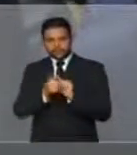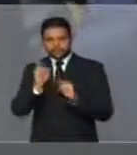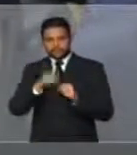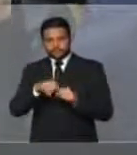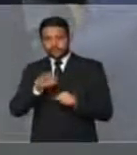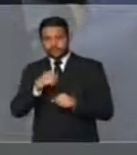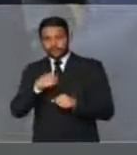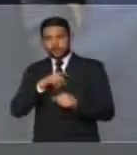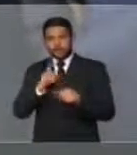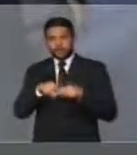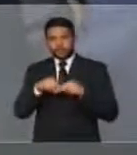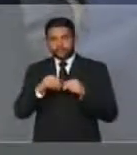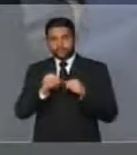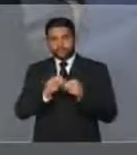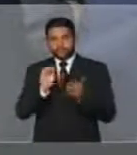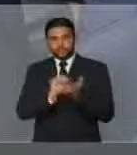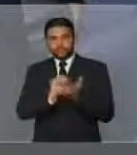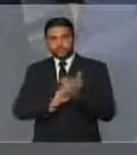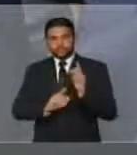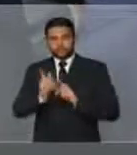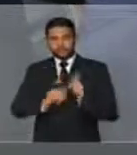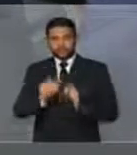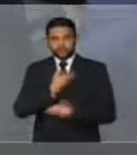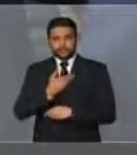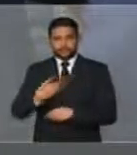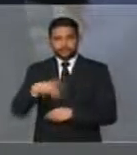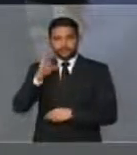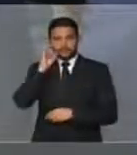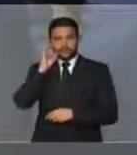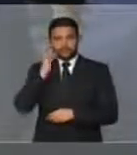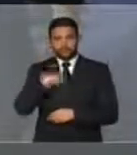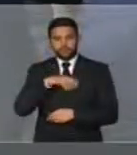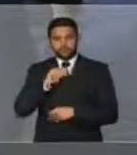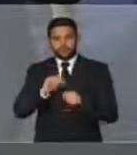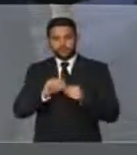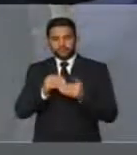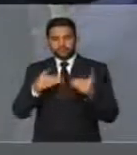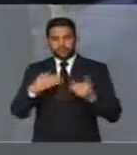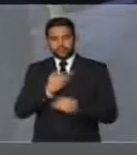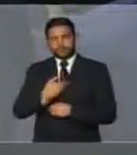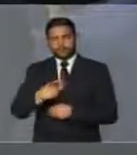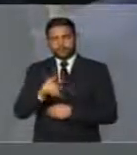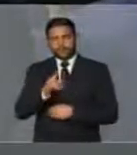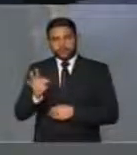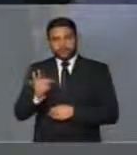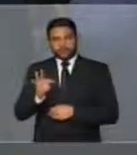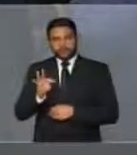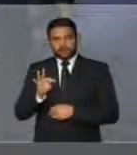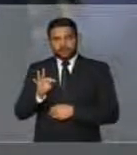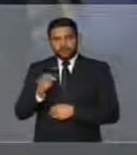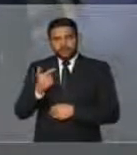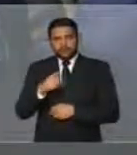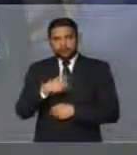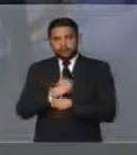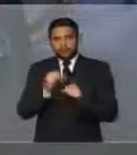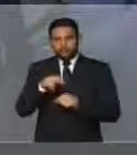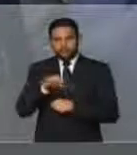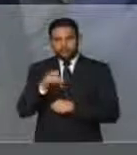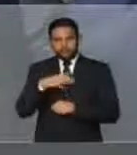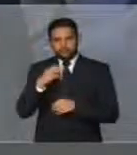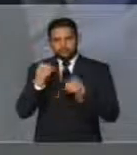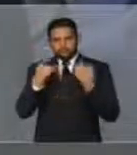fruto do desgoverno Dilma, do desgoverno do PT. Não é